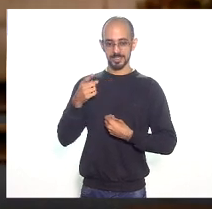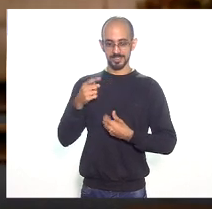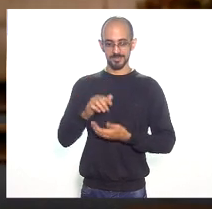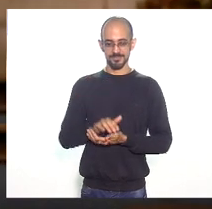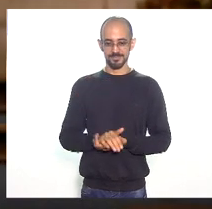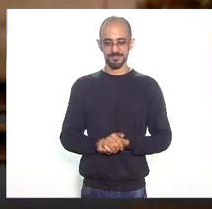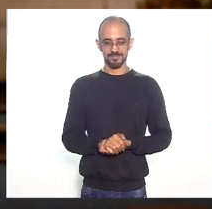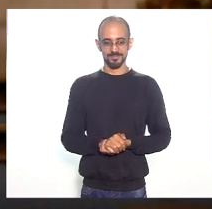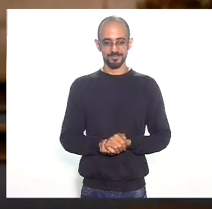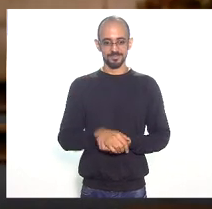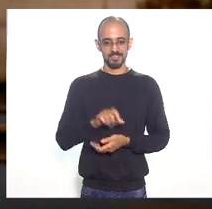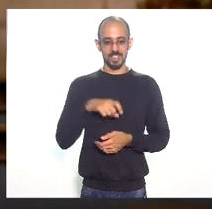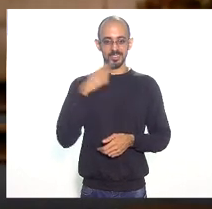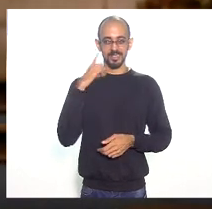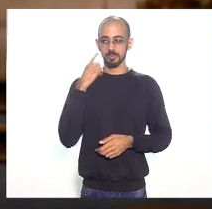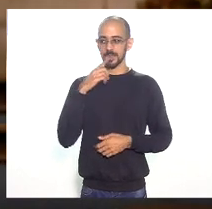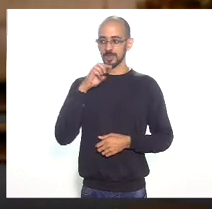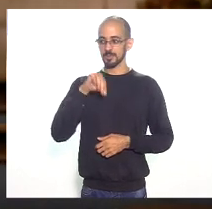Deputado Maxi Lemos.